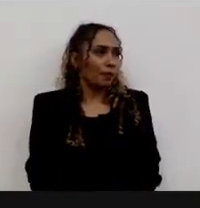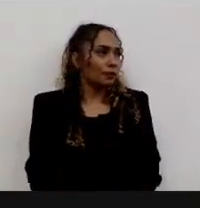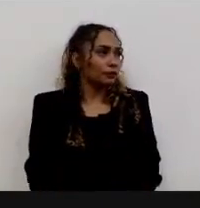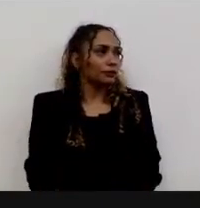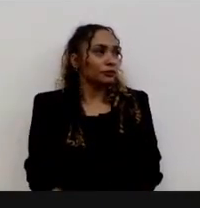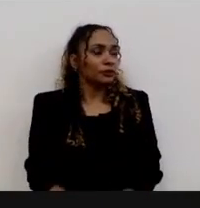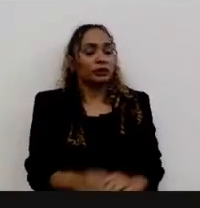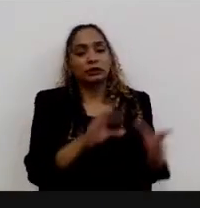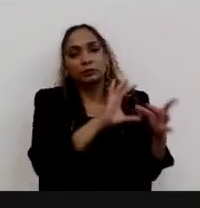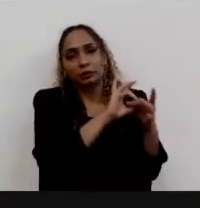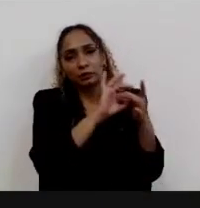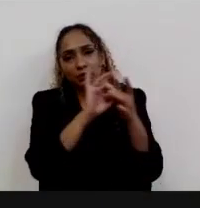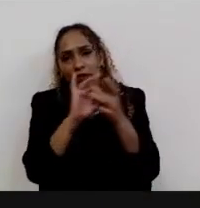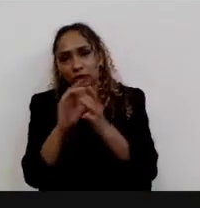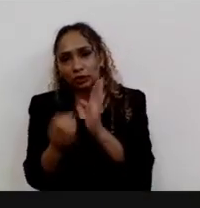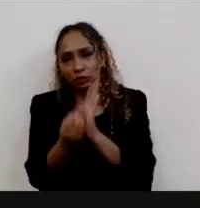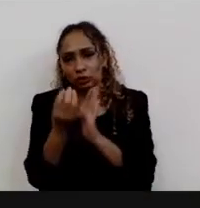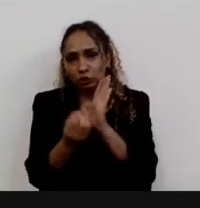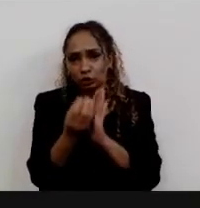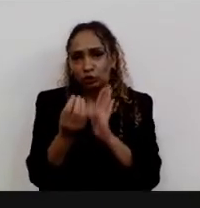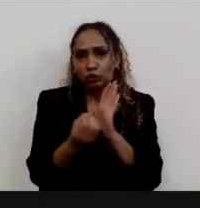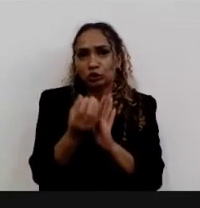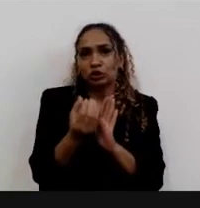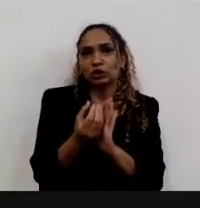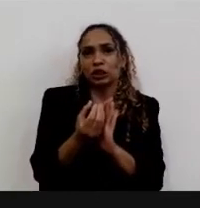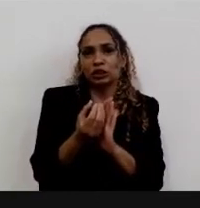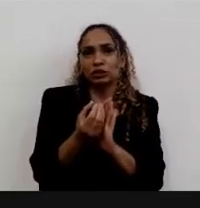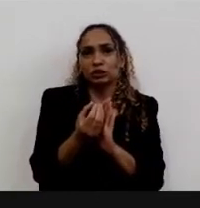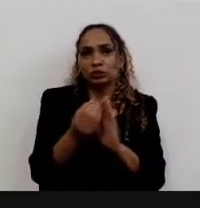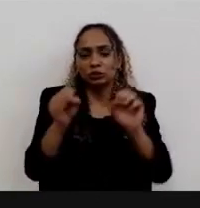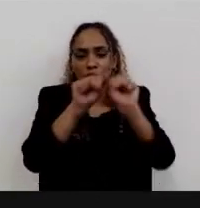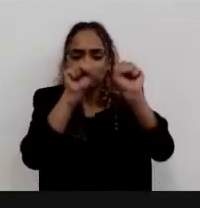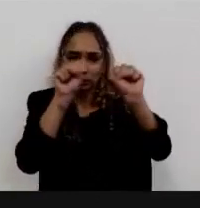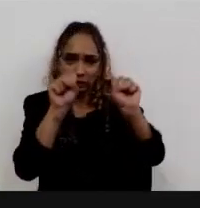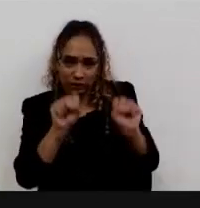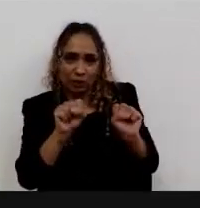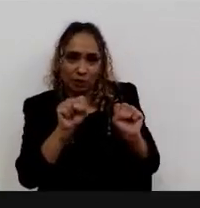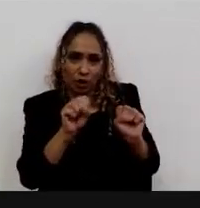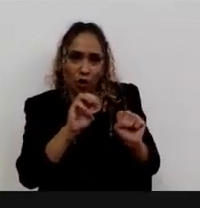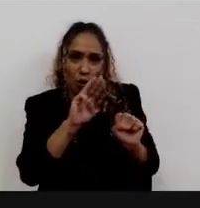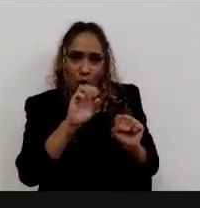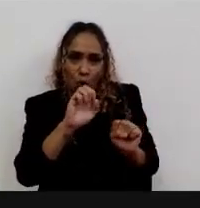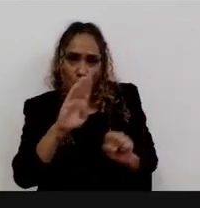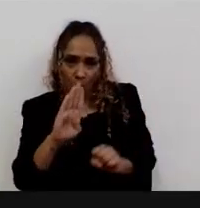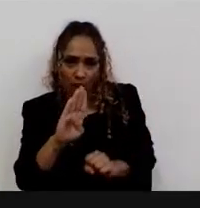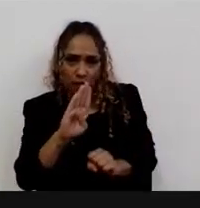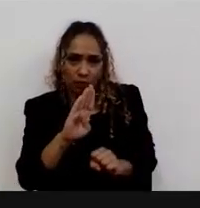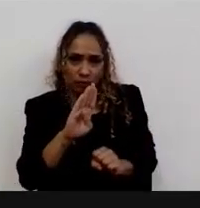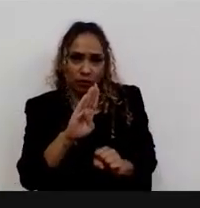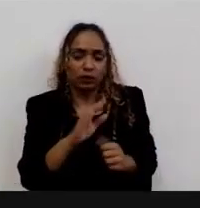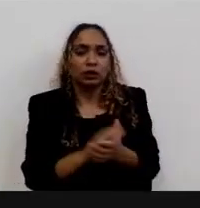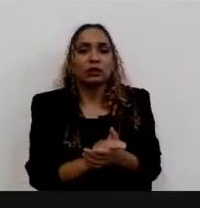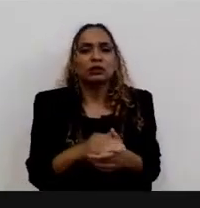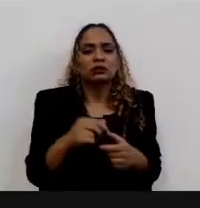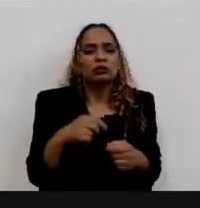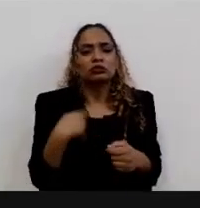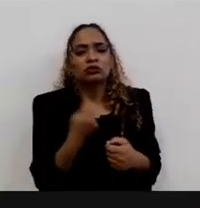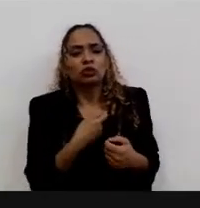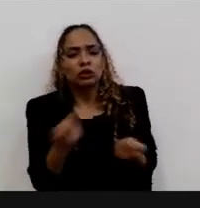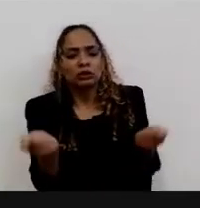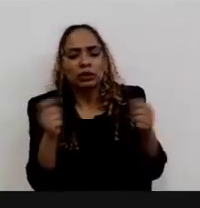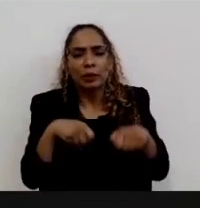E é nesse contexto que surge a ideia da automação desse sistema web. Por meio da automação desses sistemas web, gente, a gente